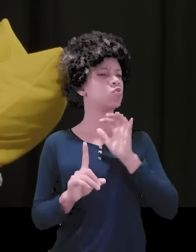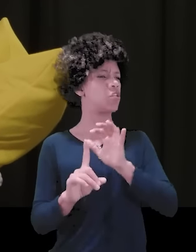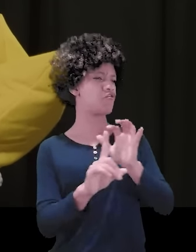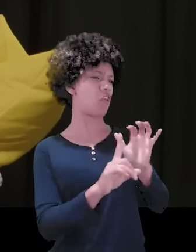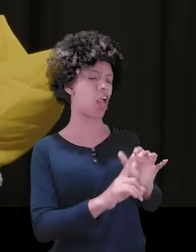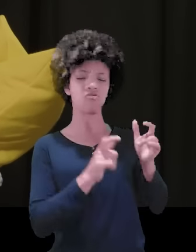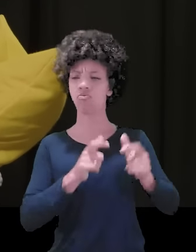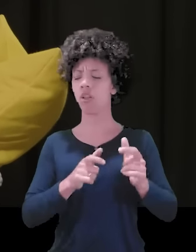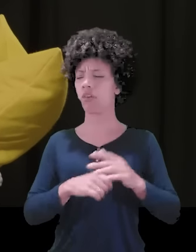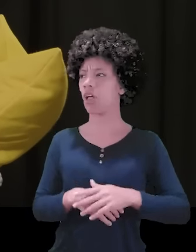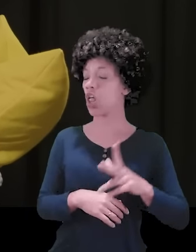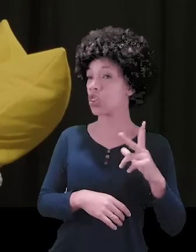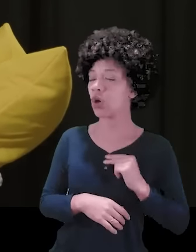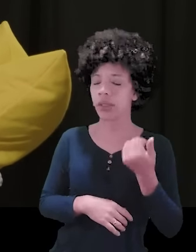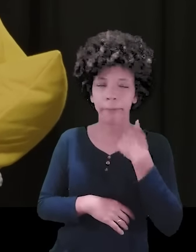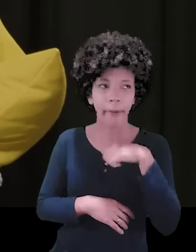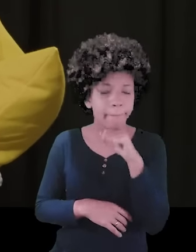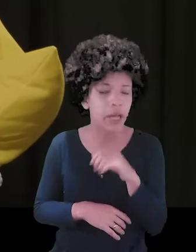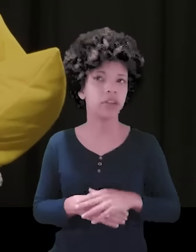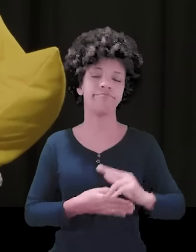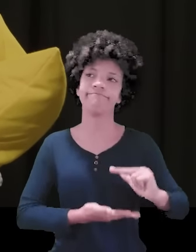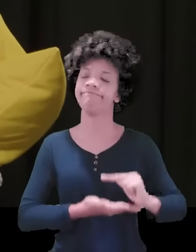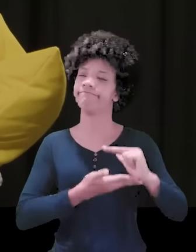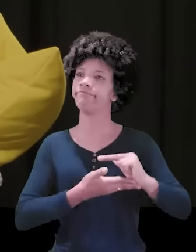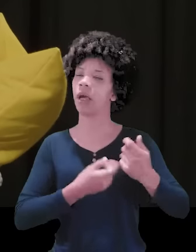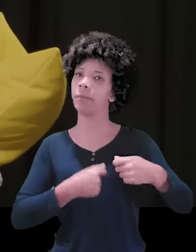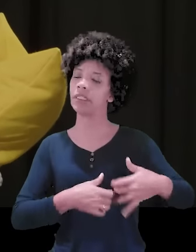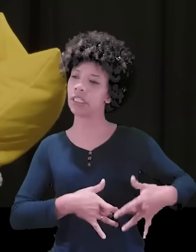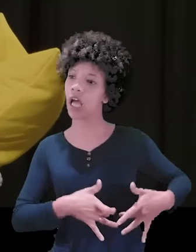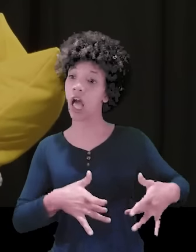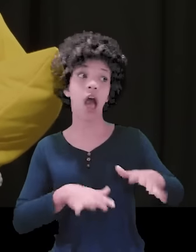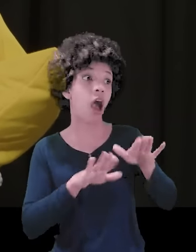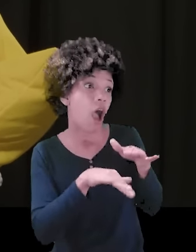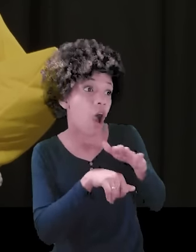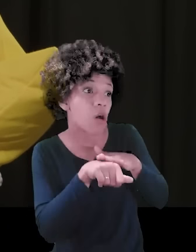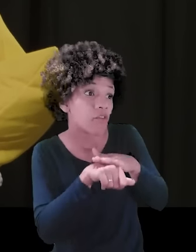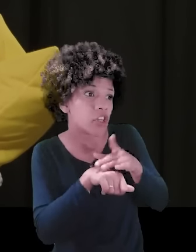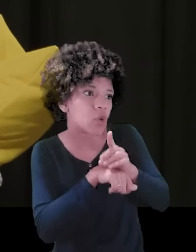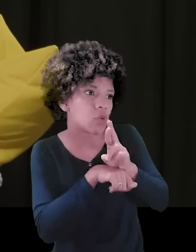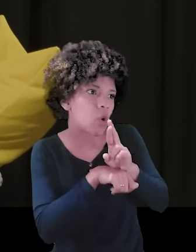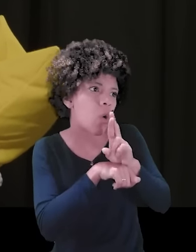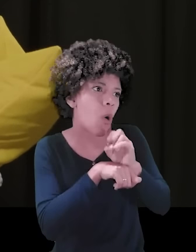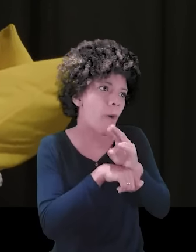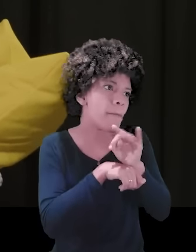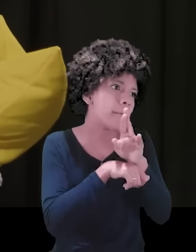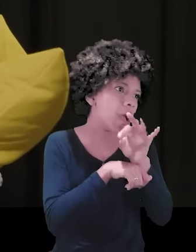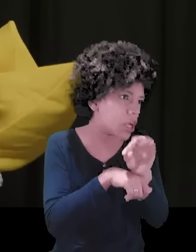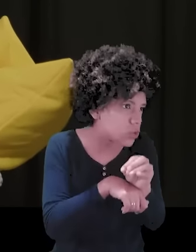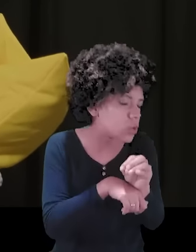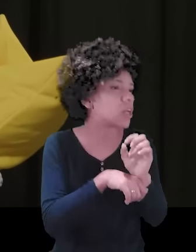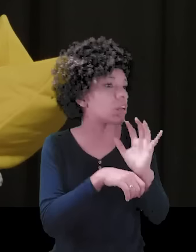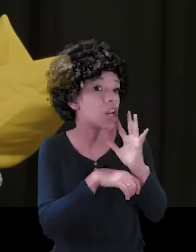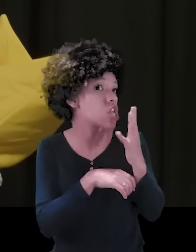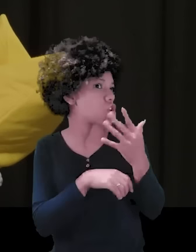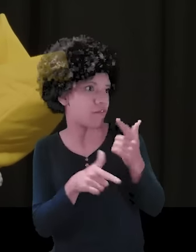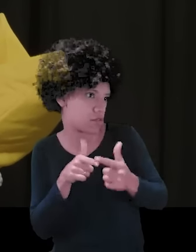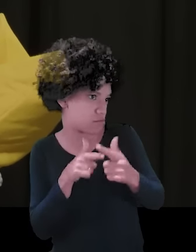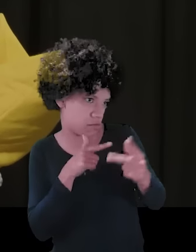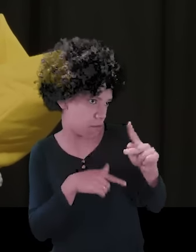do lugar e falou Cara minha mãe tá na estação falou que fala com o Doutor Roberto que ele te arruma